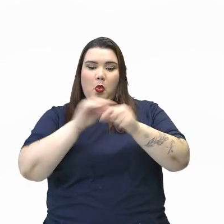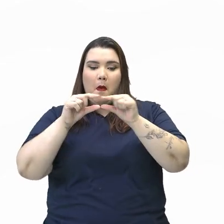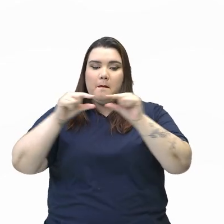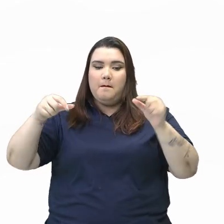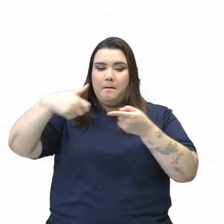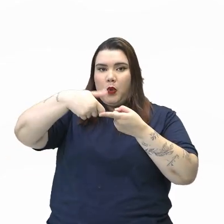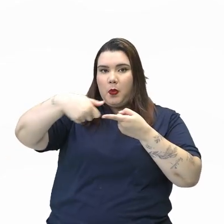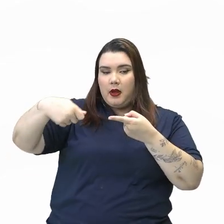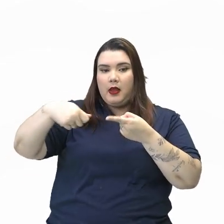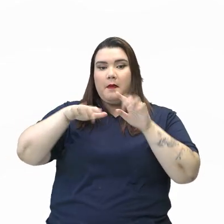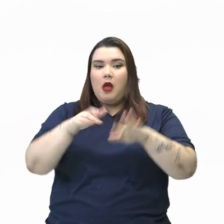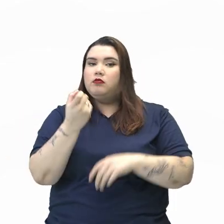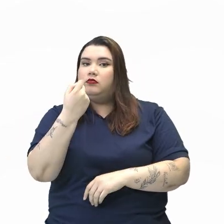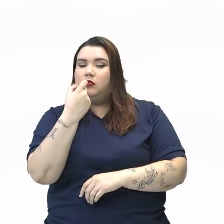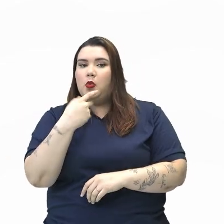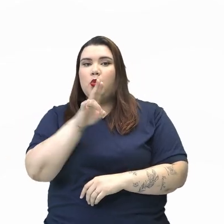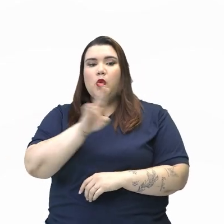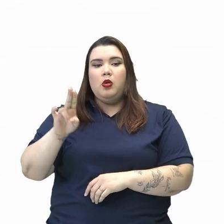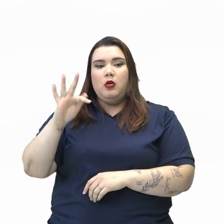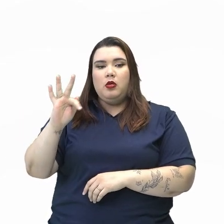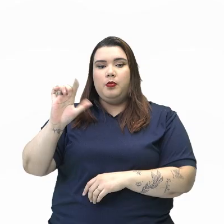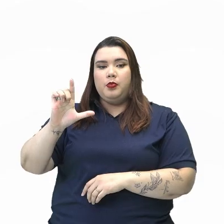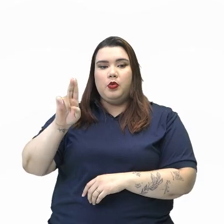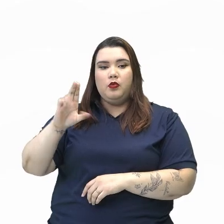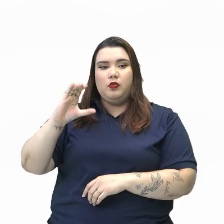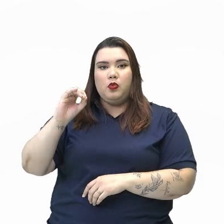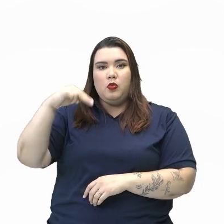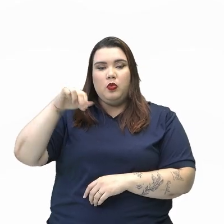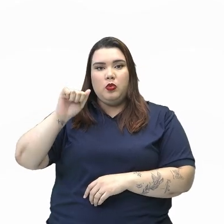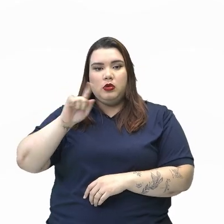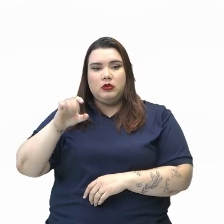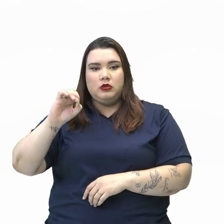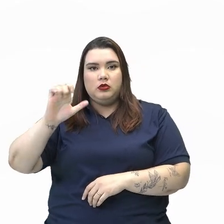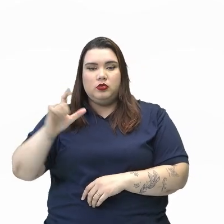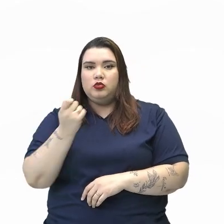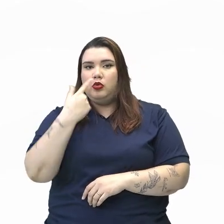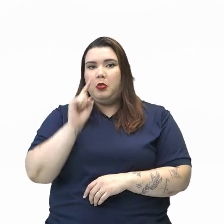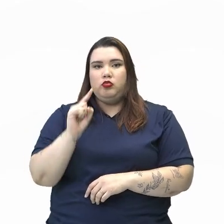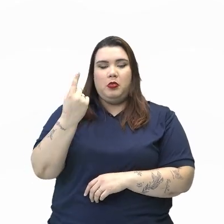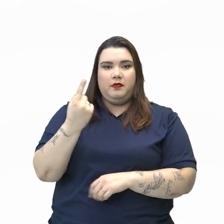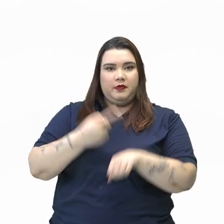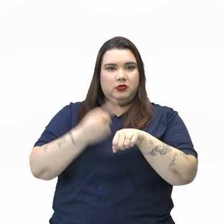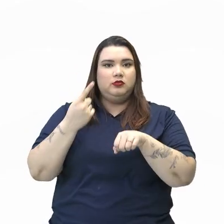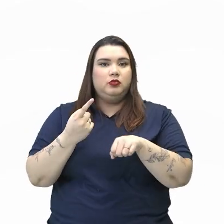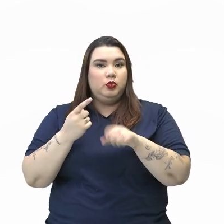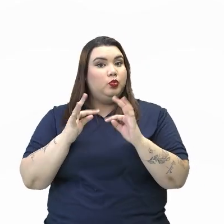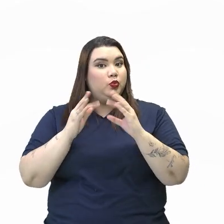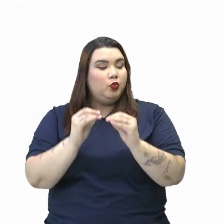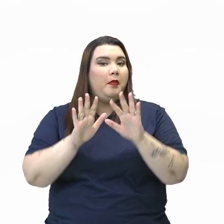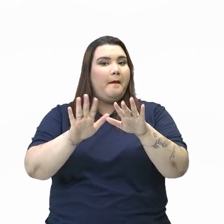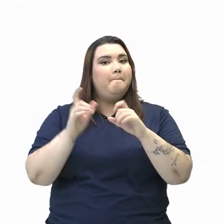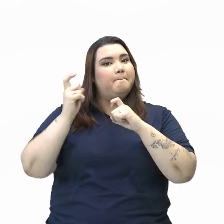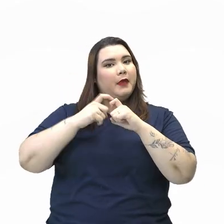E o uso oral é o fluconazol, e geralmente em dose única e tem uma dose de reforço. Tudo isso sob